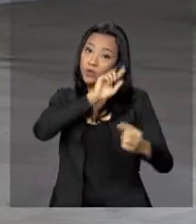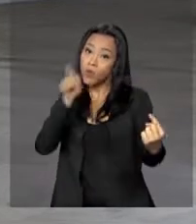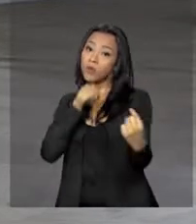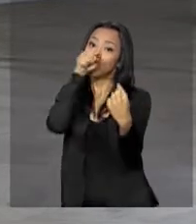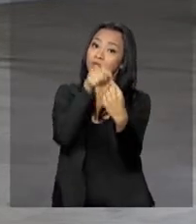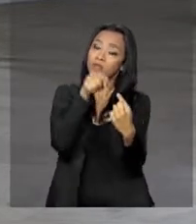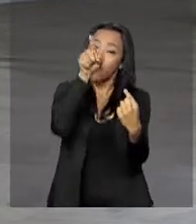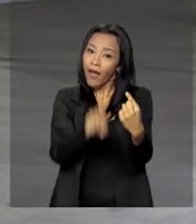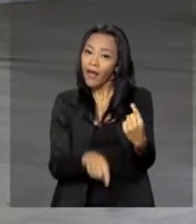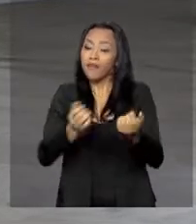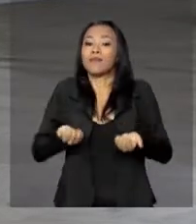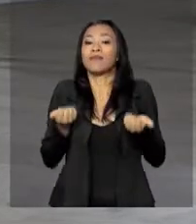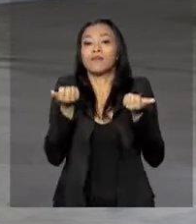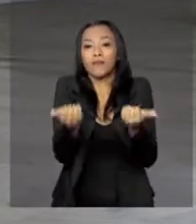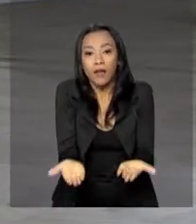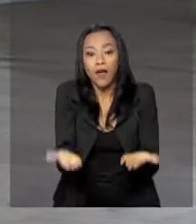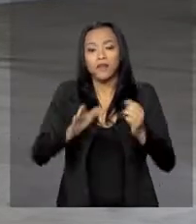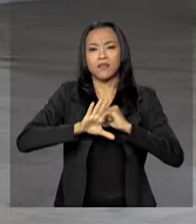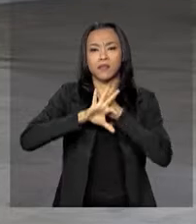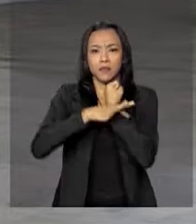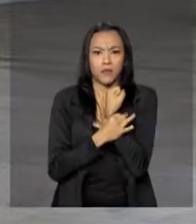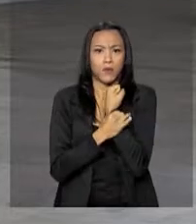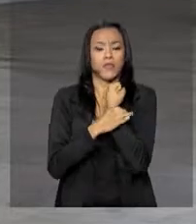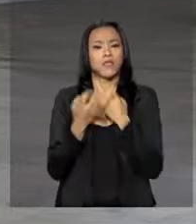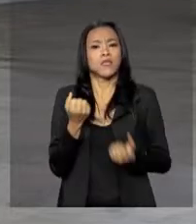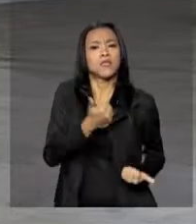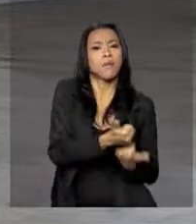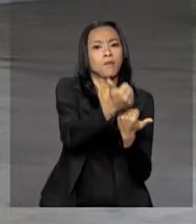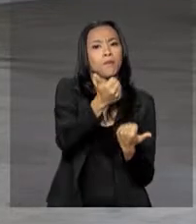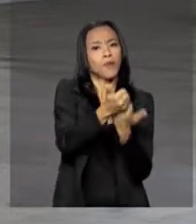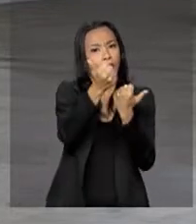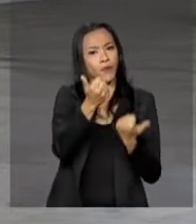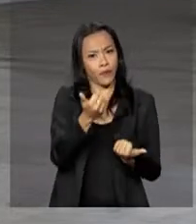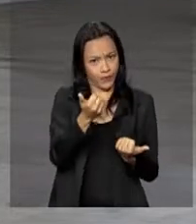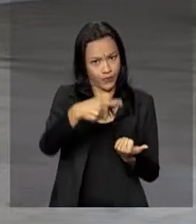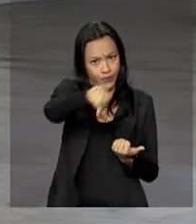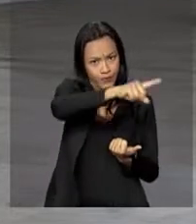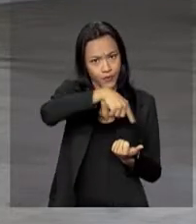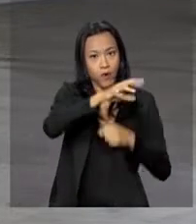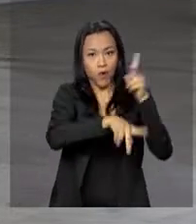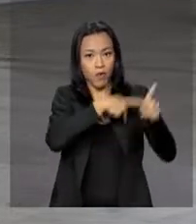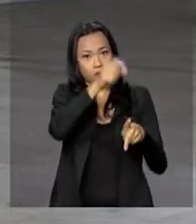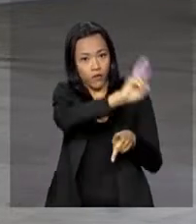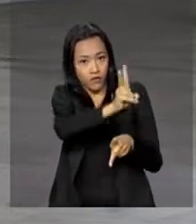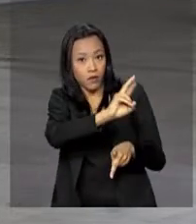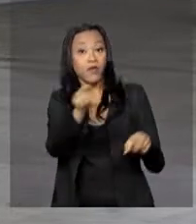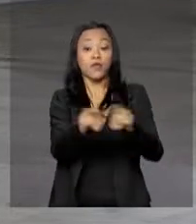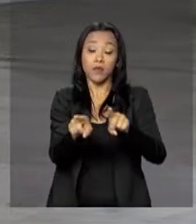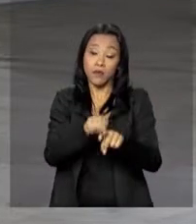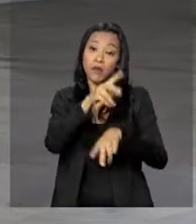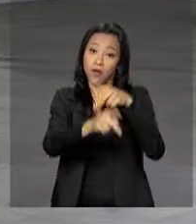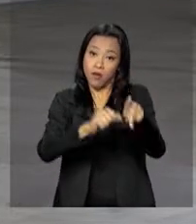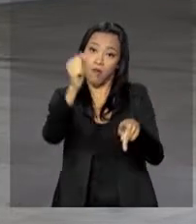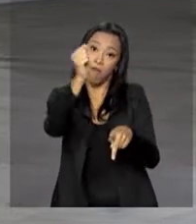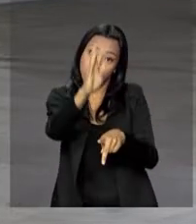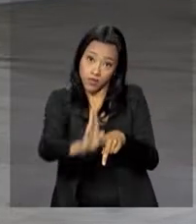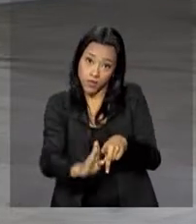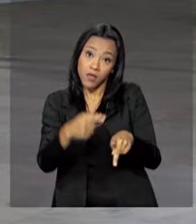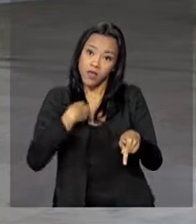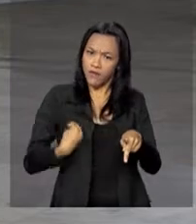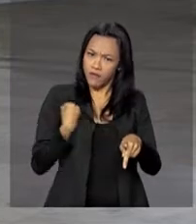é dar mais segurança e assistência a brasileiros e venezuelanos que vivem na área de fronteira